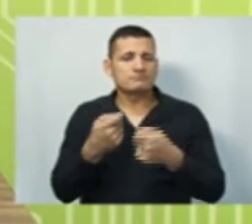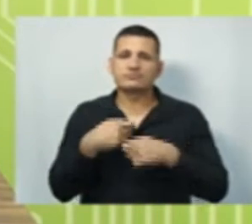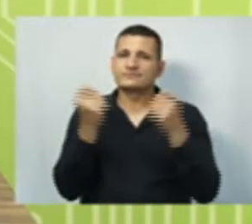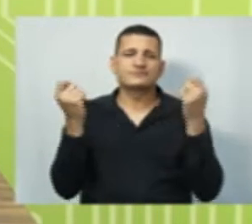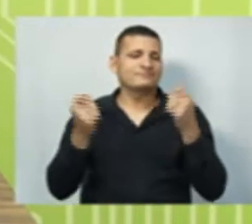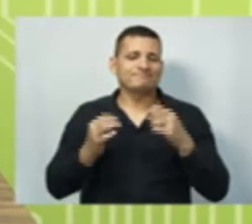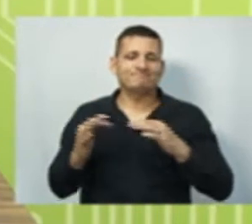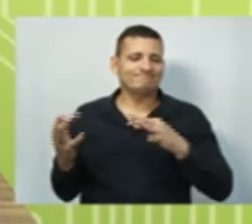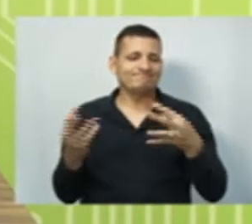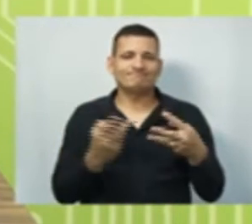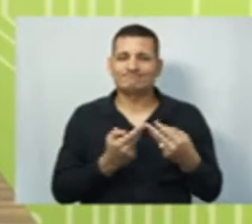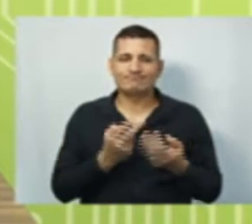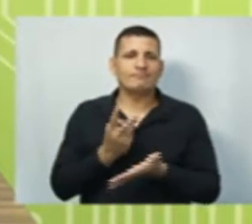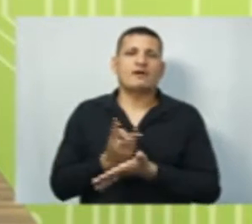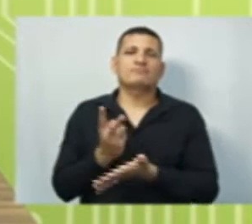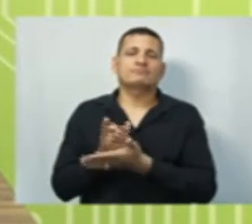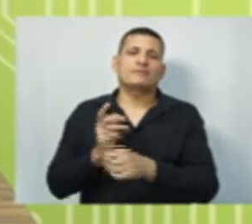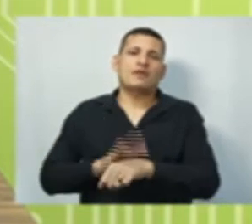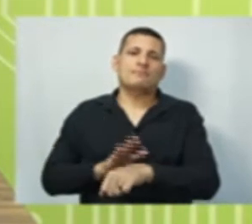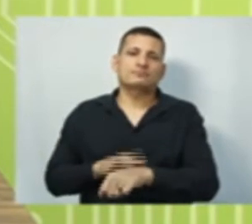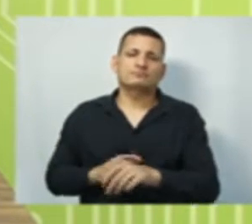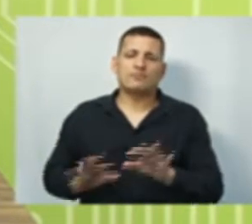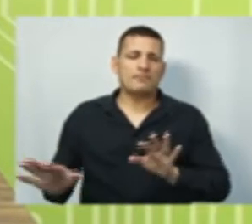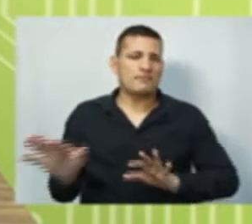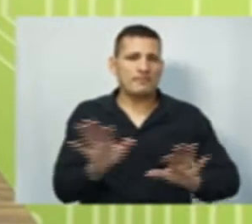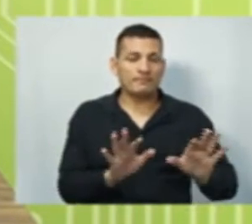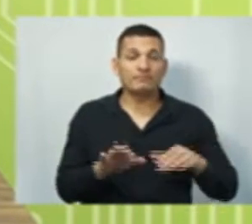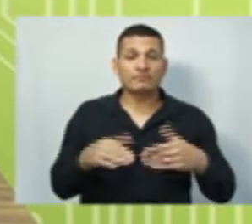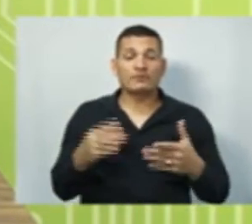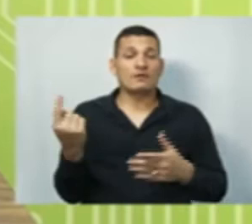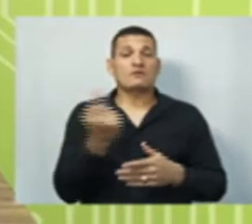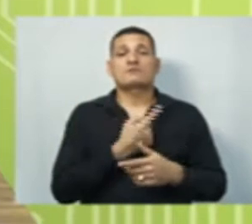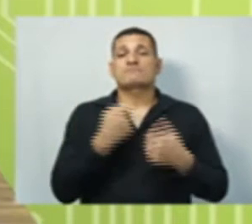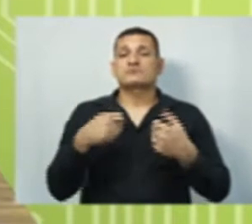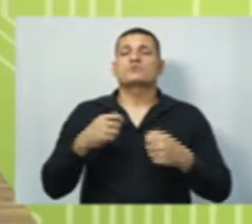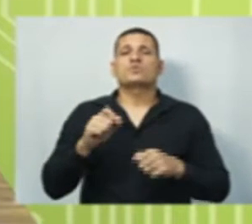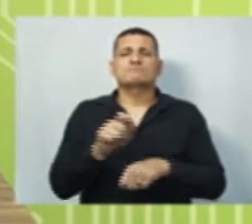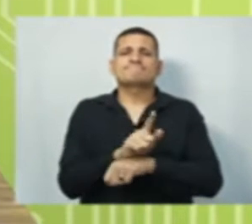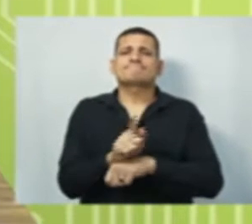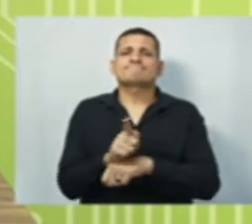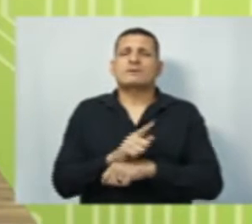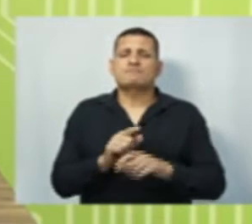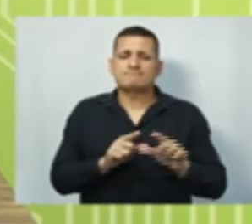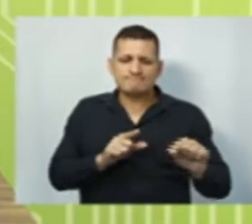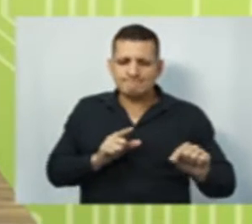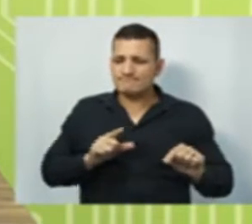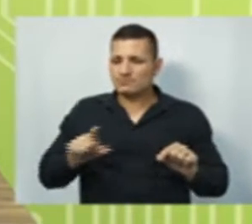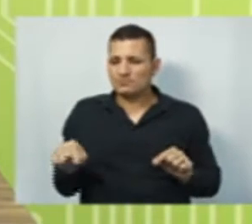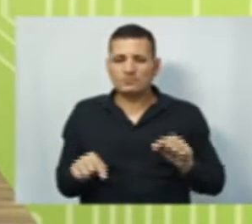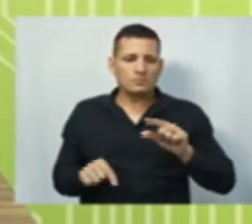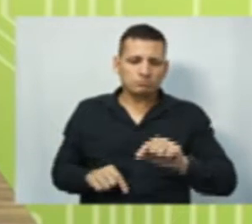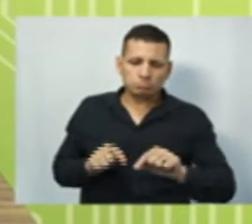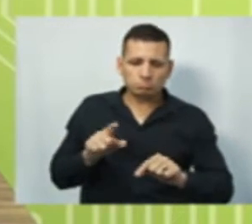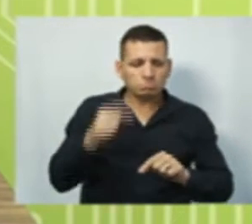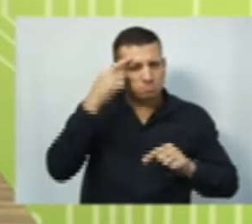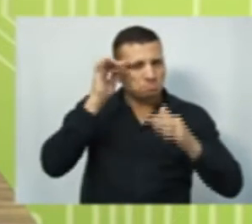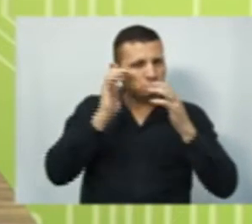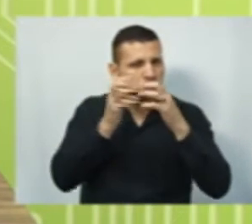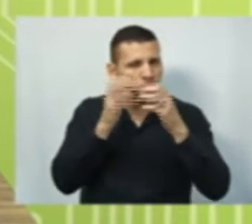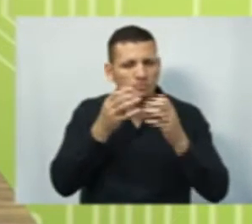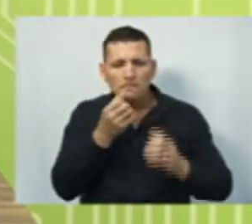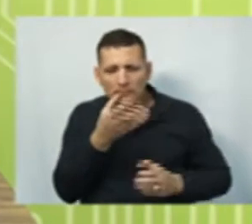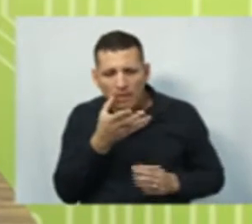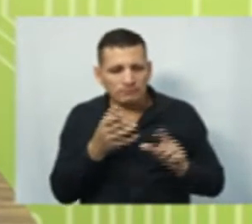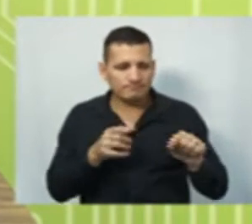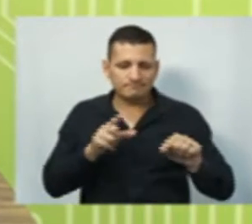todas as coisas ao mesmo tempo. Então a gente tem que gerenciar, fazer escolhas bem racionais de como